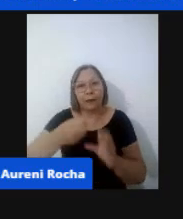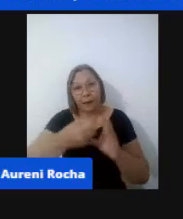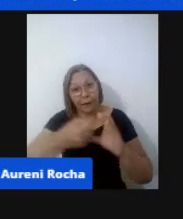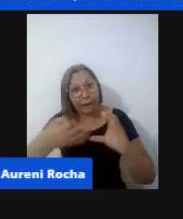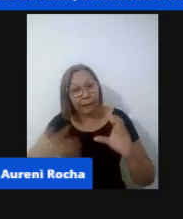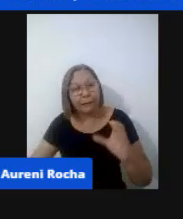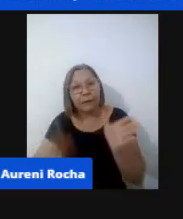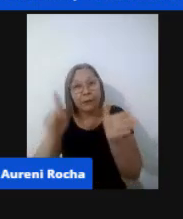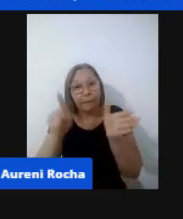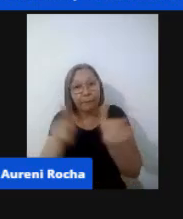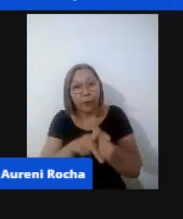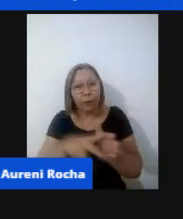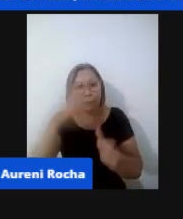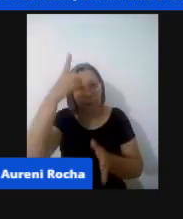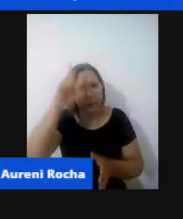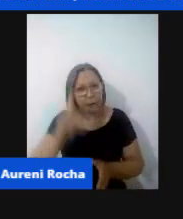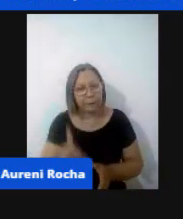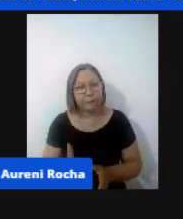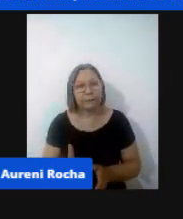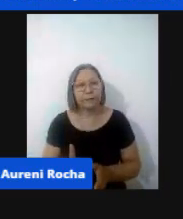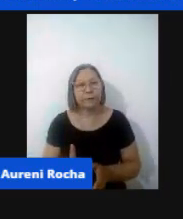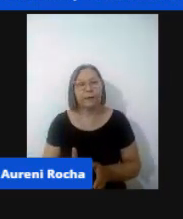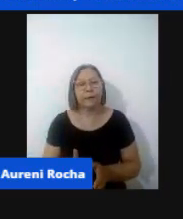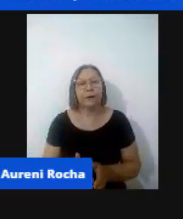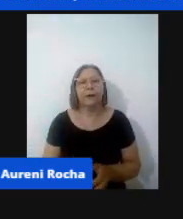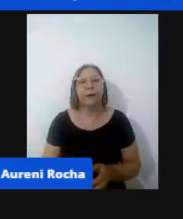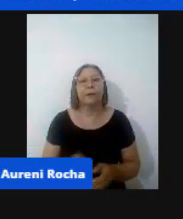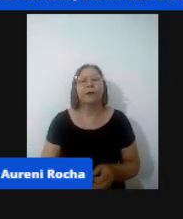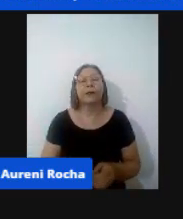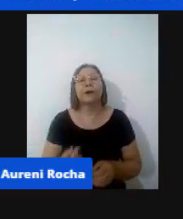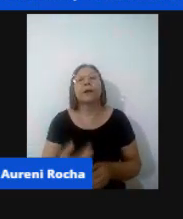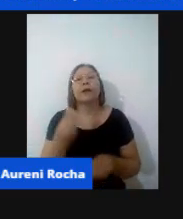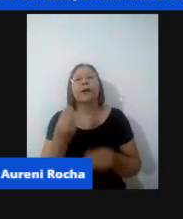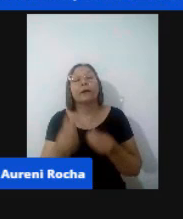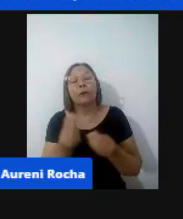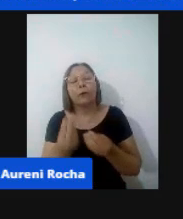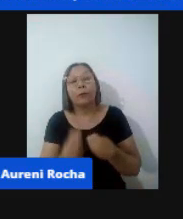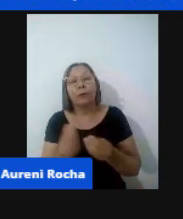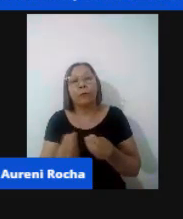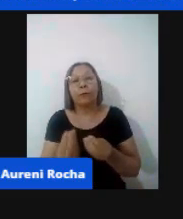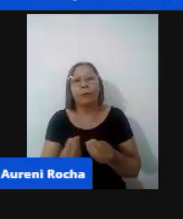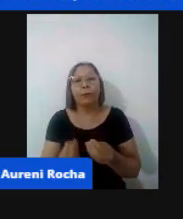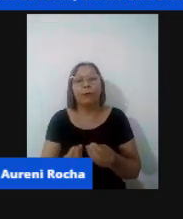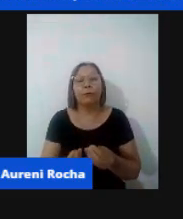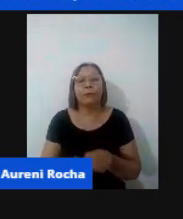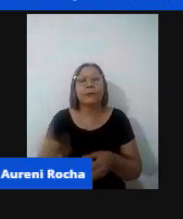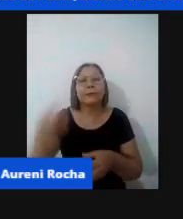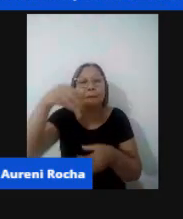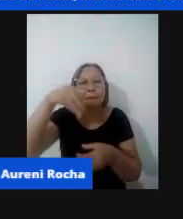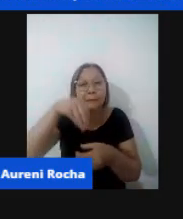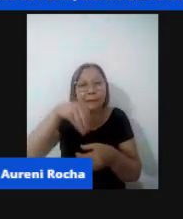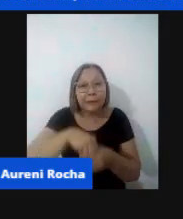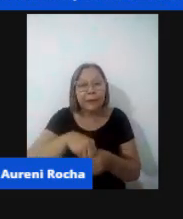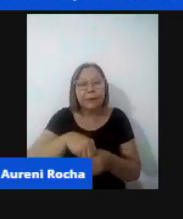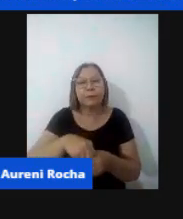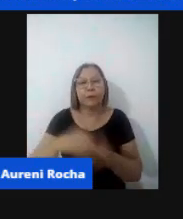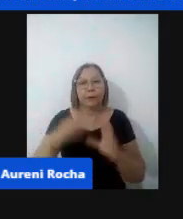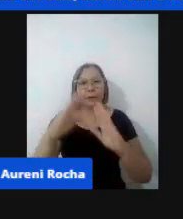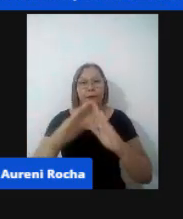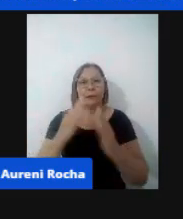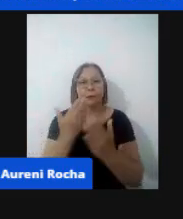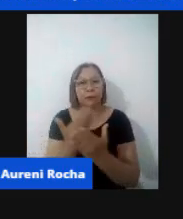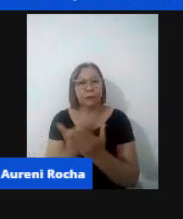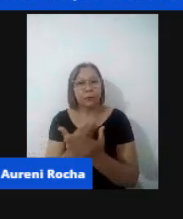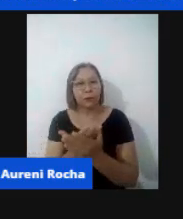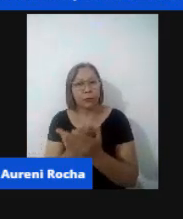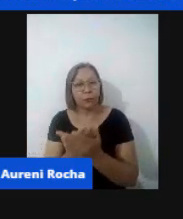deficiência. Mas o que define esse indivíduo para a gente, principalmente dentro da unidade escolar, é justamente